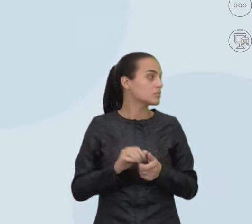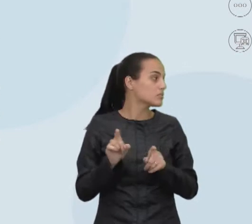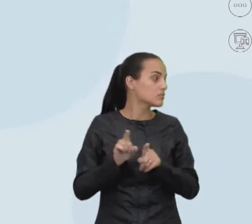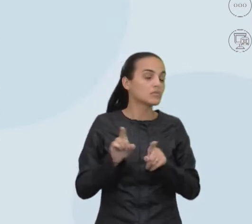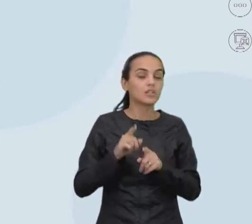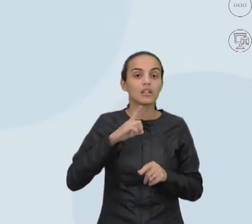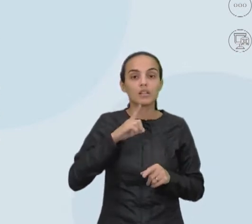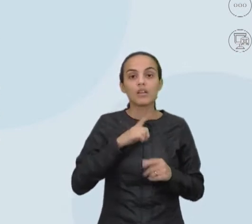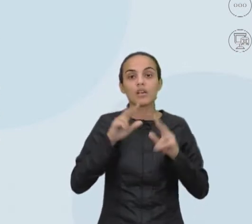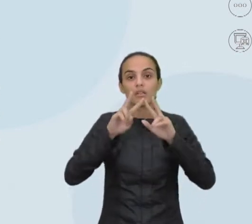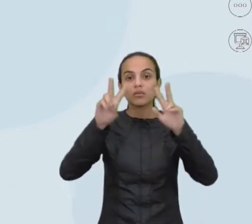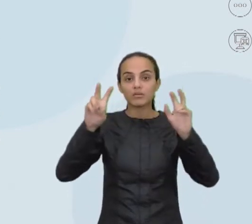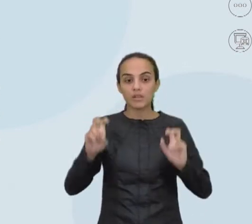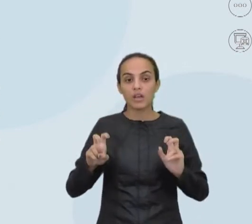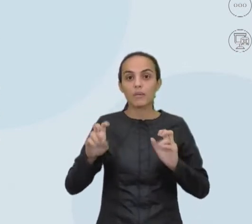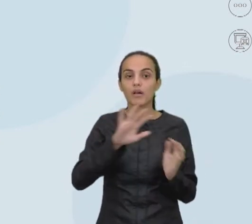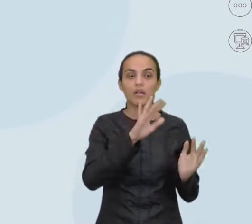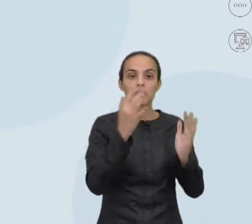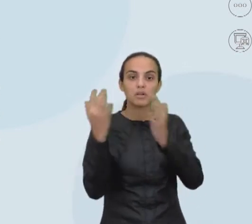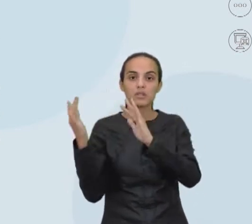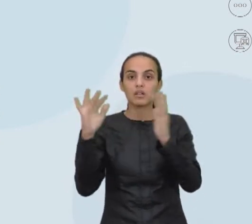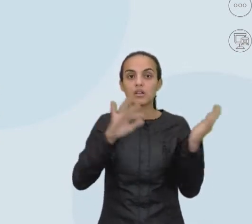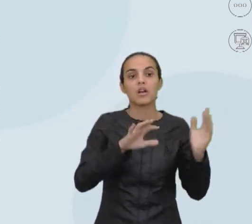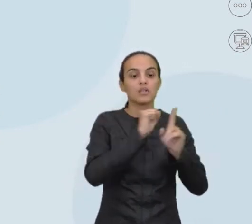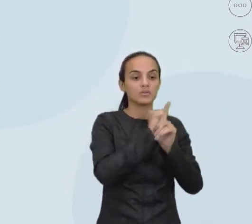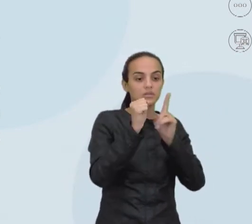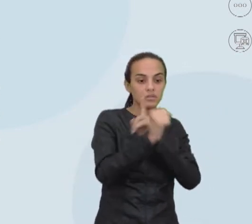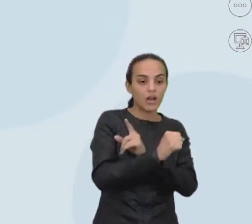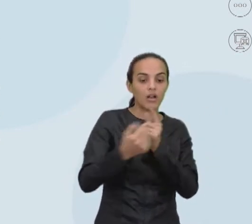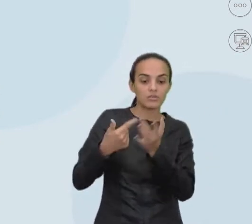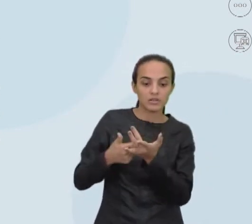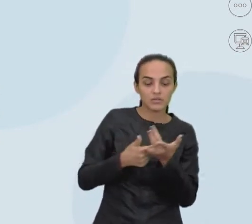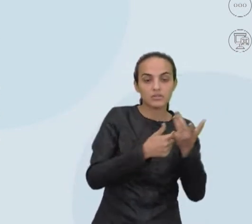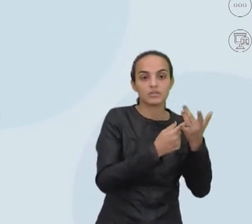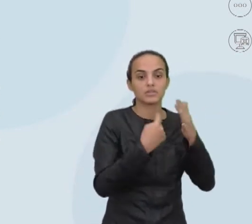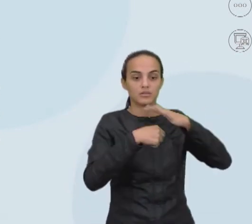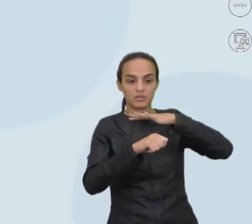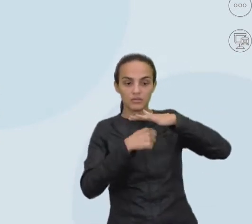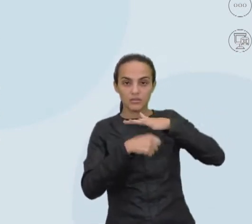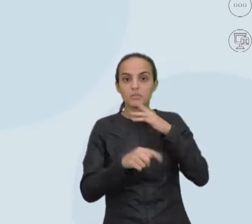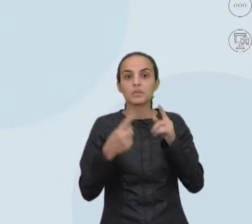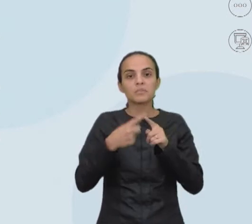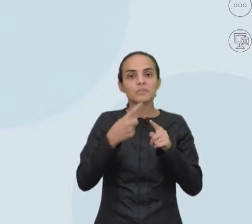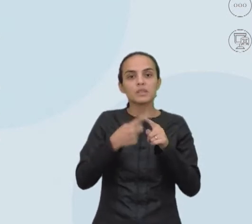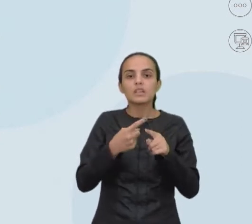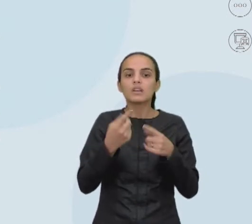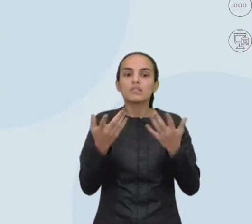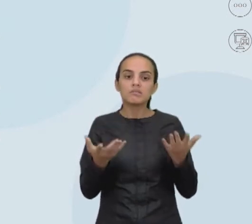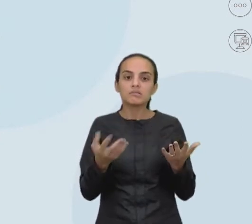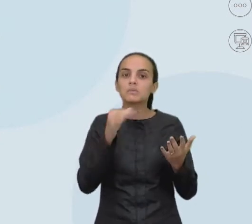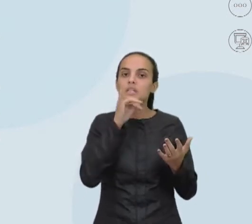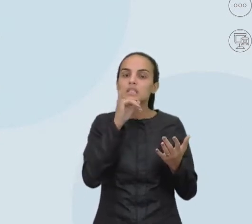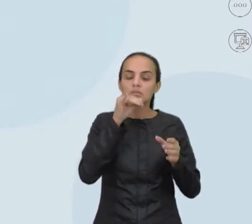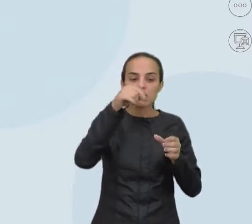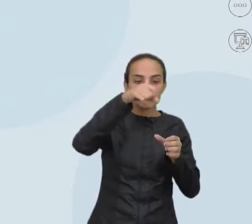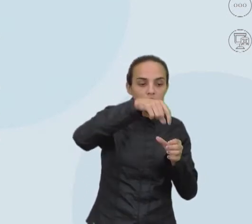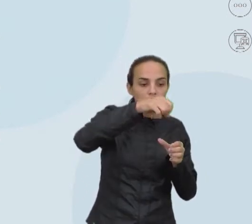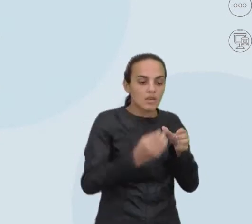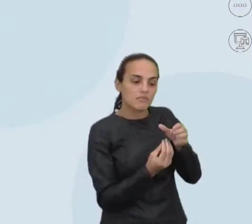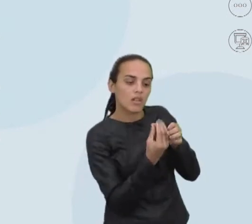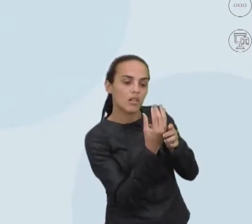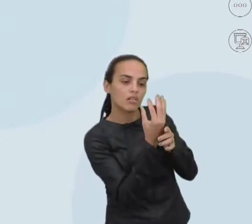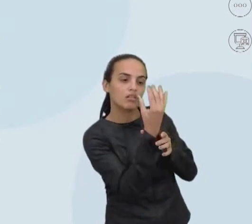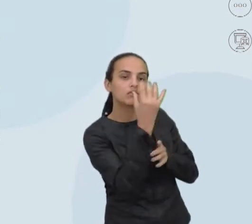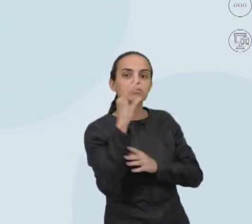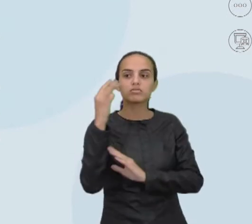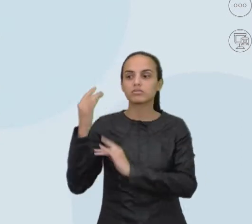E tem toda uma questão ambiental, social, tecnológica, econômica, né? Porque onde é que estão nossos plantios florestais,